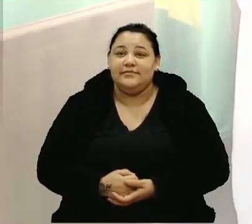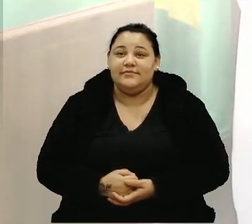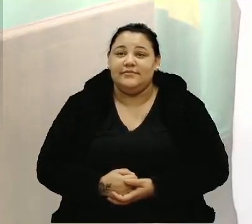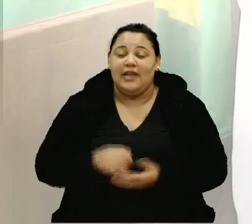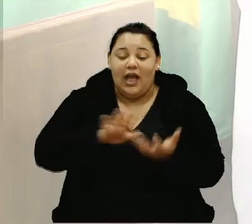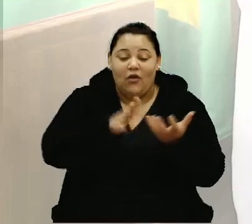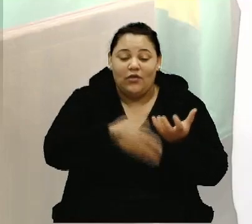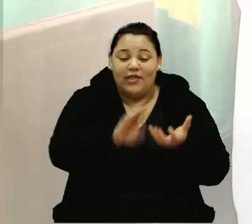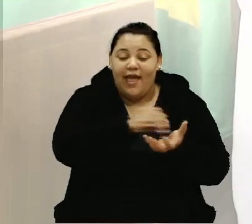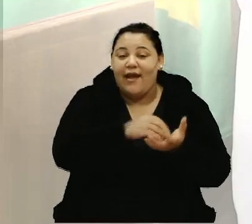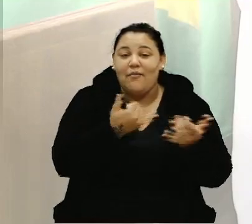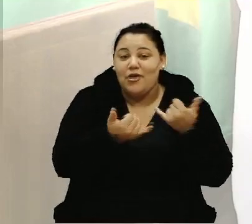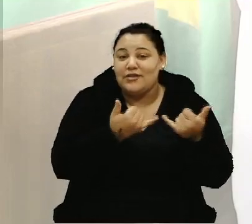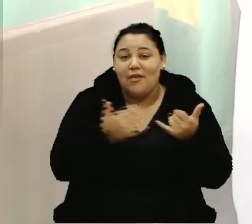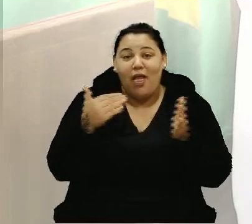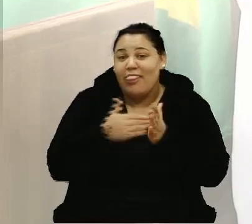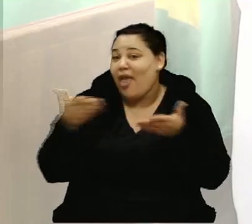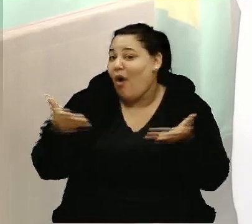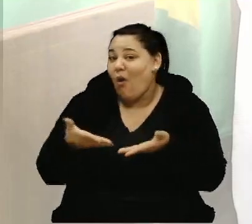eu até hoje